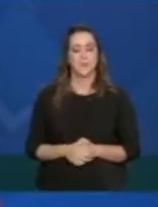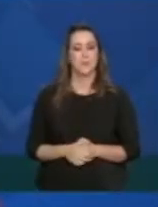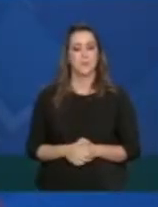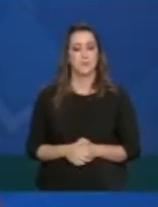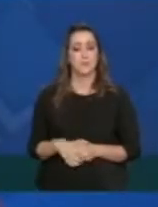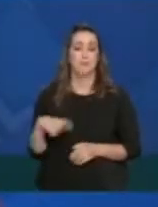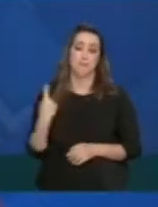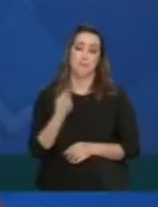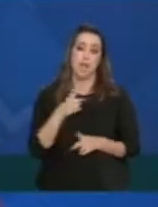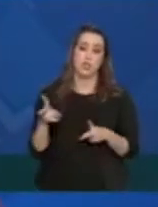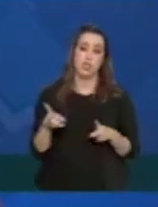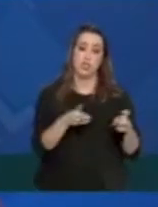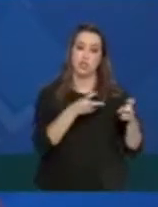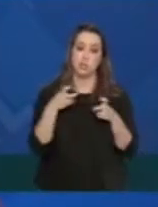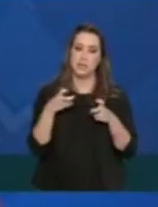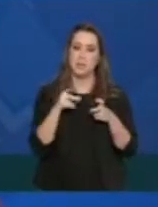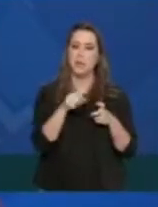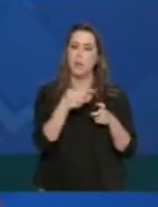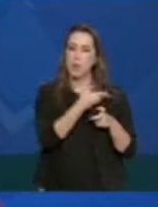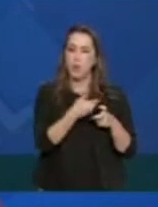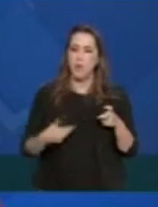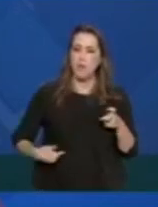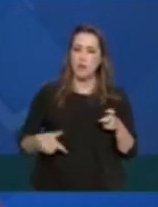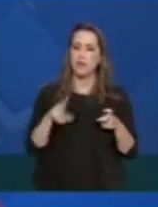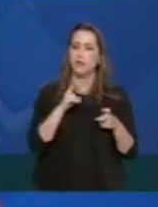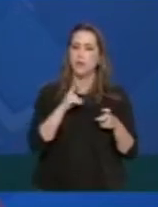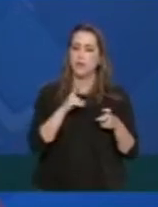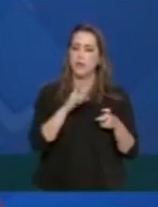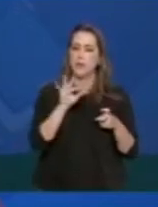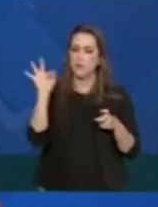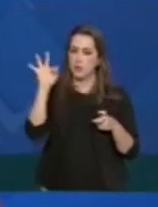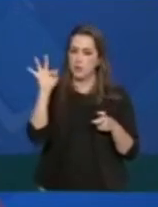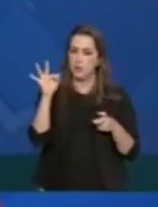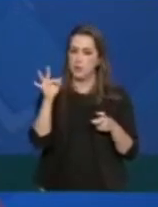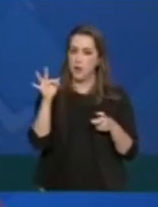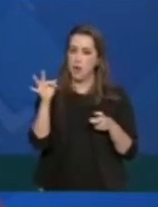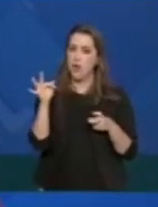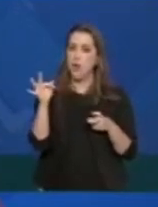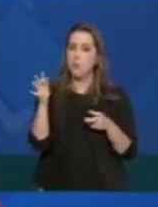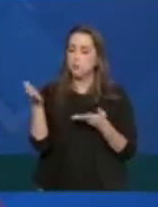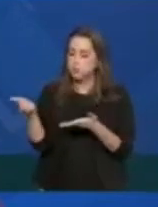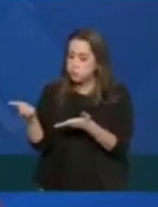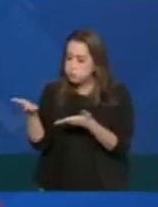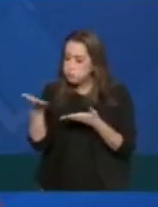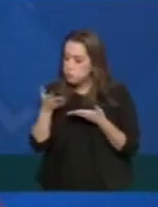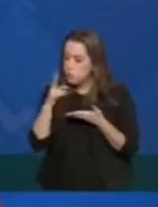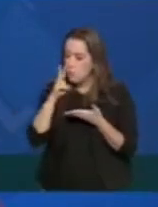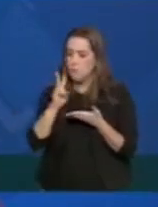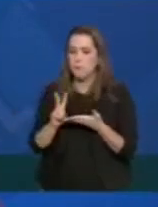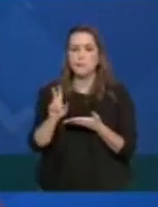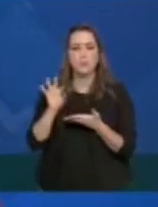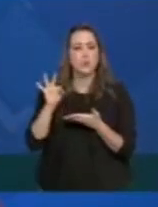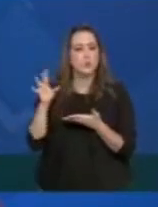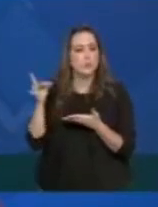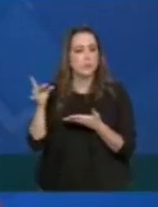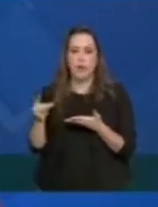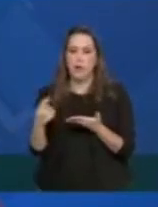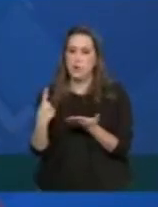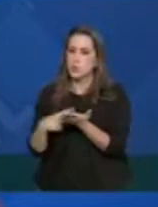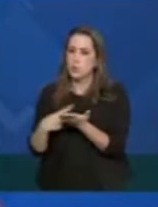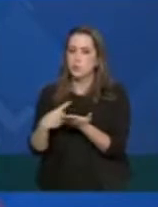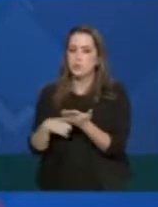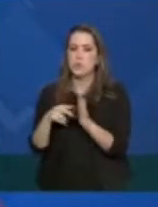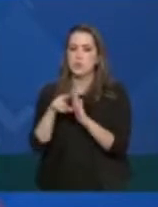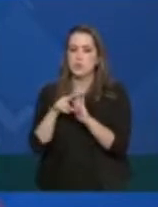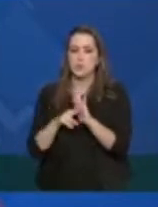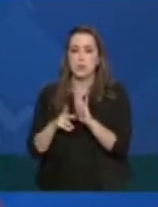A gente percebeu um acolhimento grande nas pautas que aqui foram trazidas, notadamente na